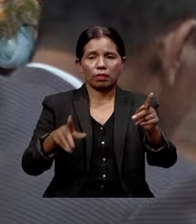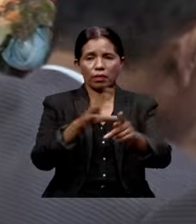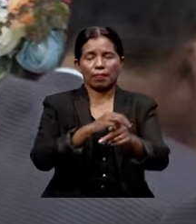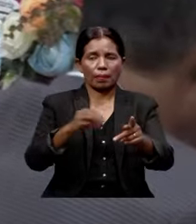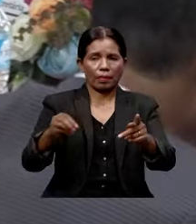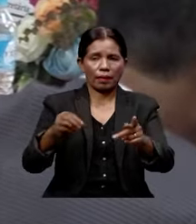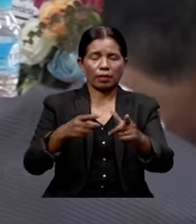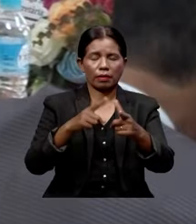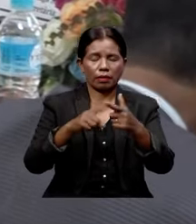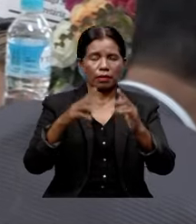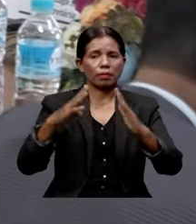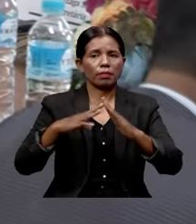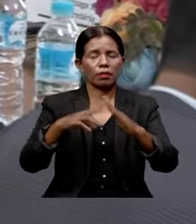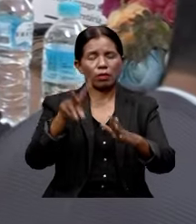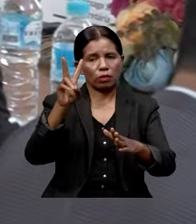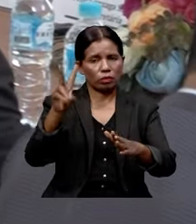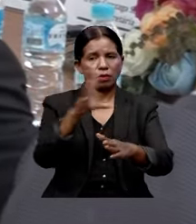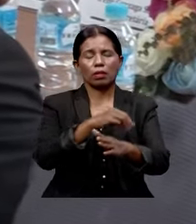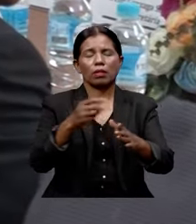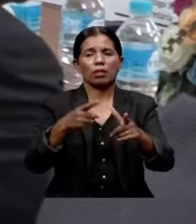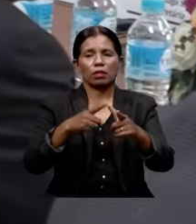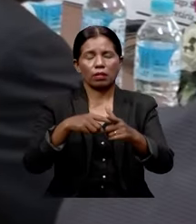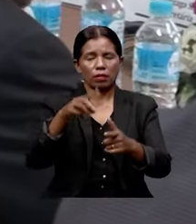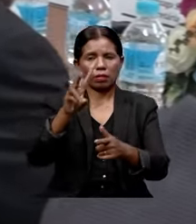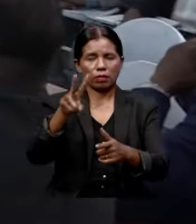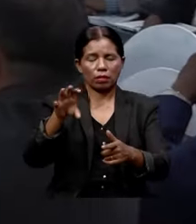rua, capital menor mil atos rua lima nulu,